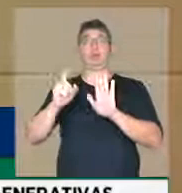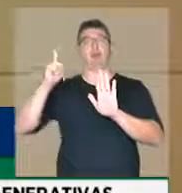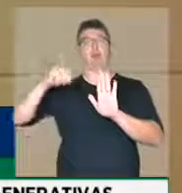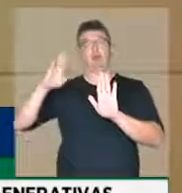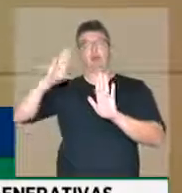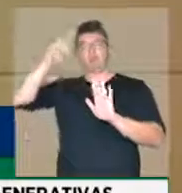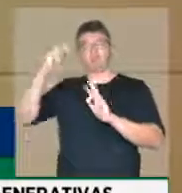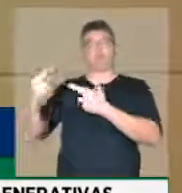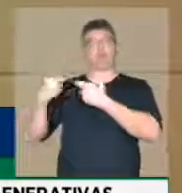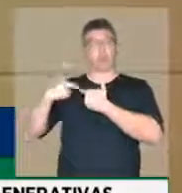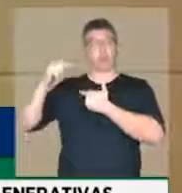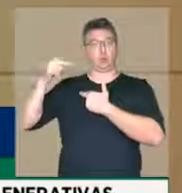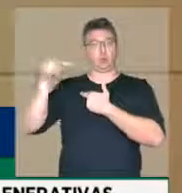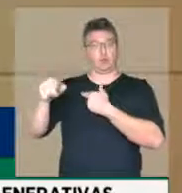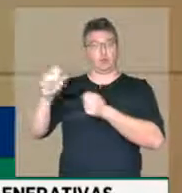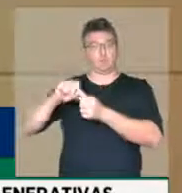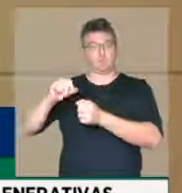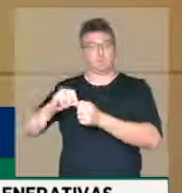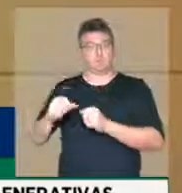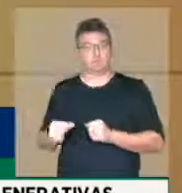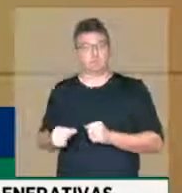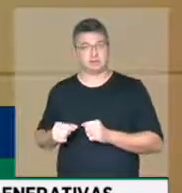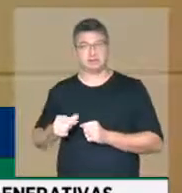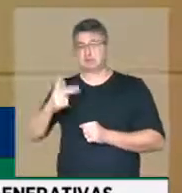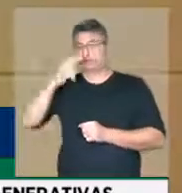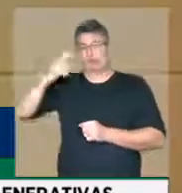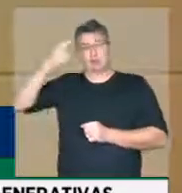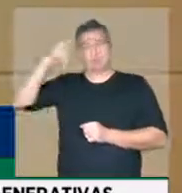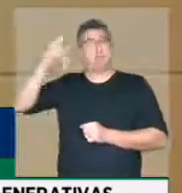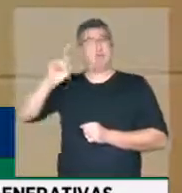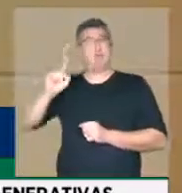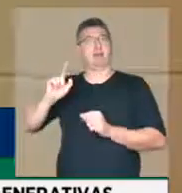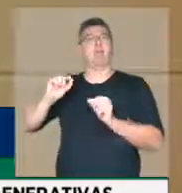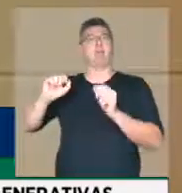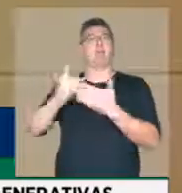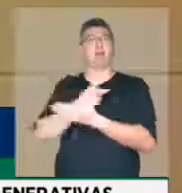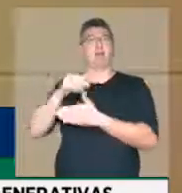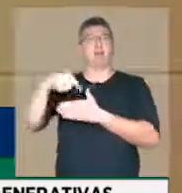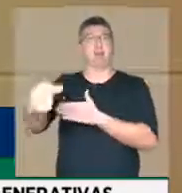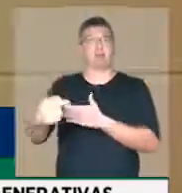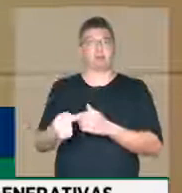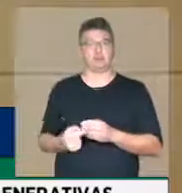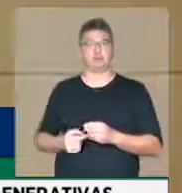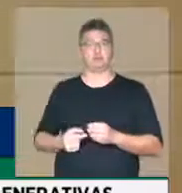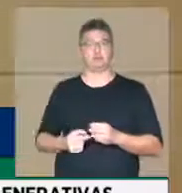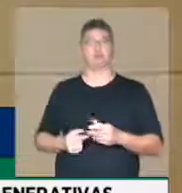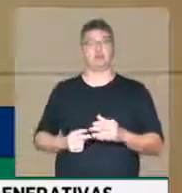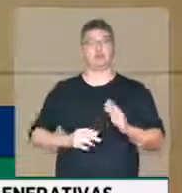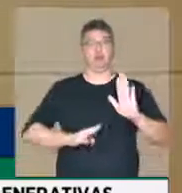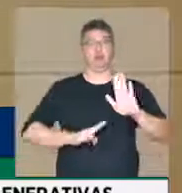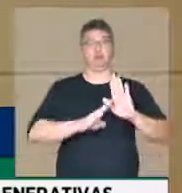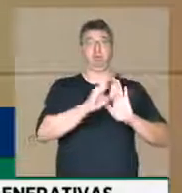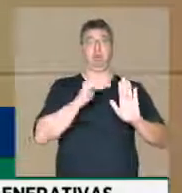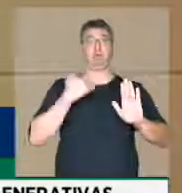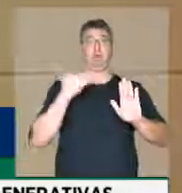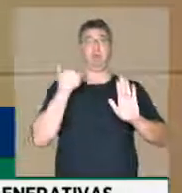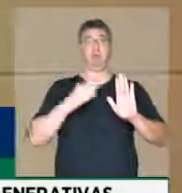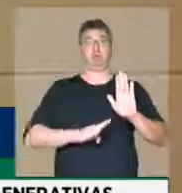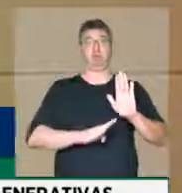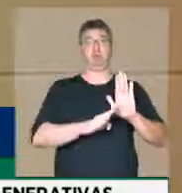ações irresponsáveis, inconsequentes, que têm aumentado as mortes dos